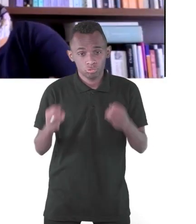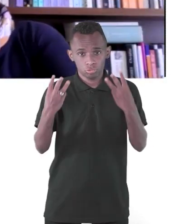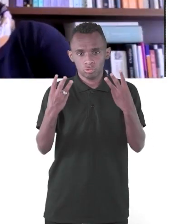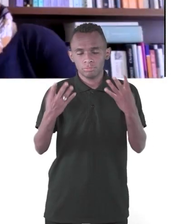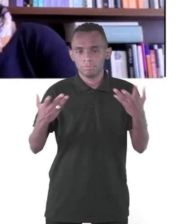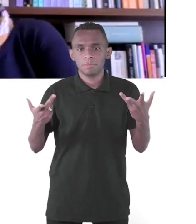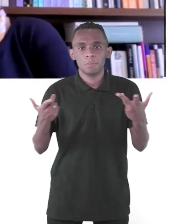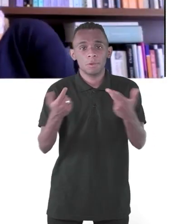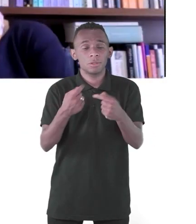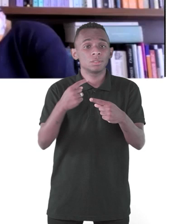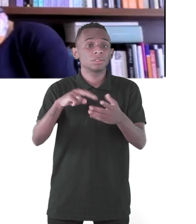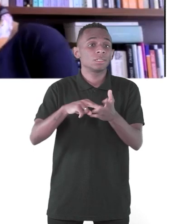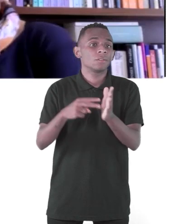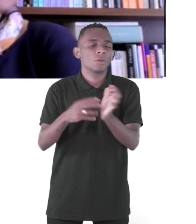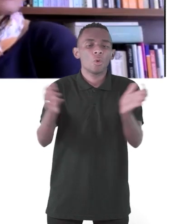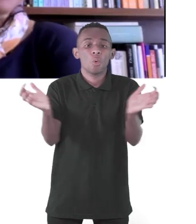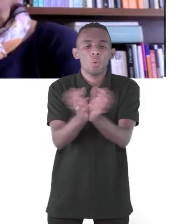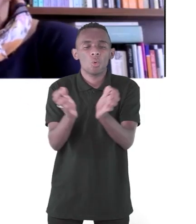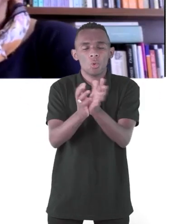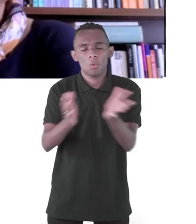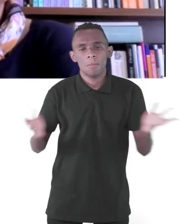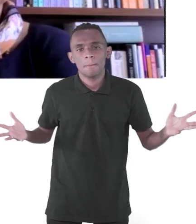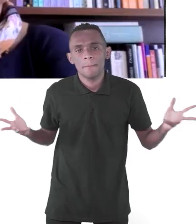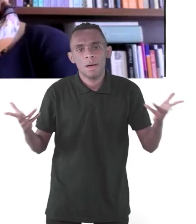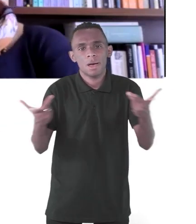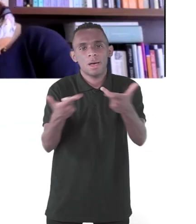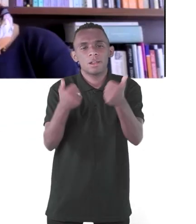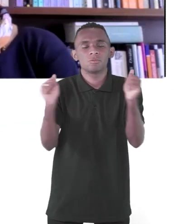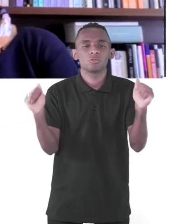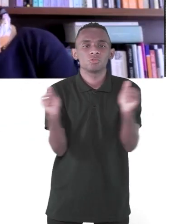feito, é porque o time está jogando todo mundo junto.